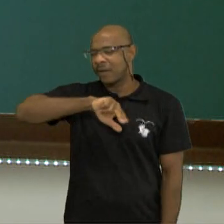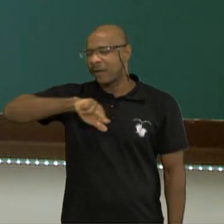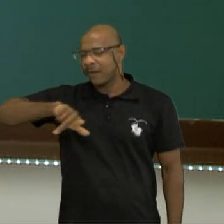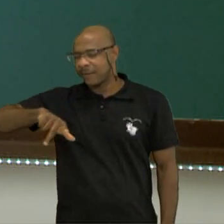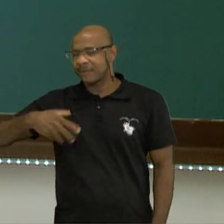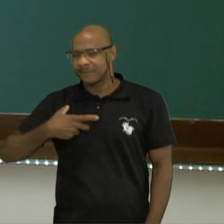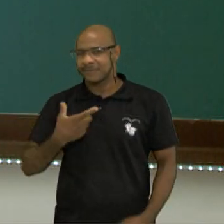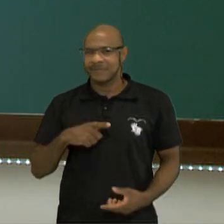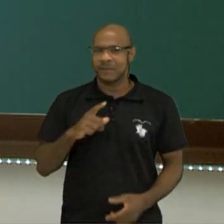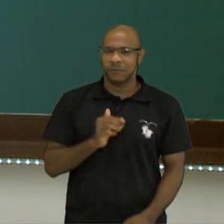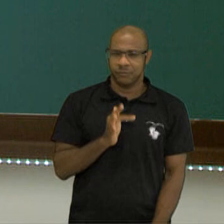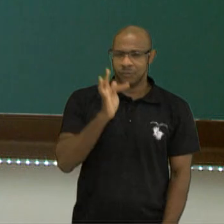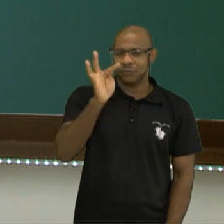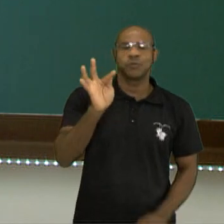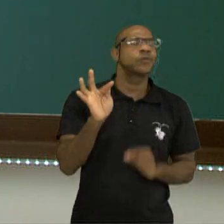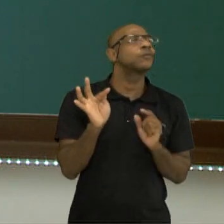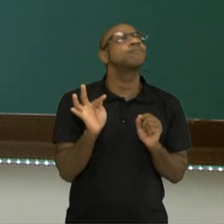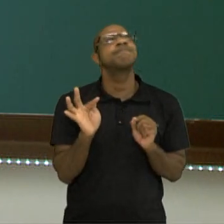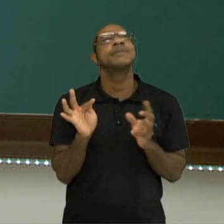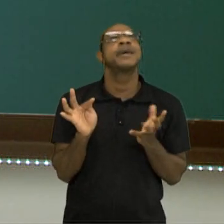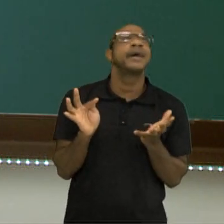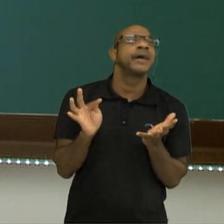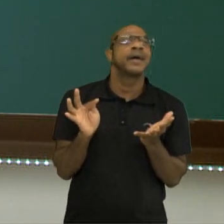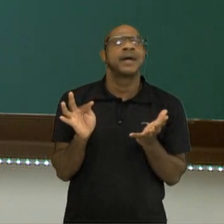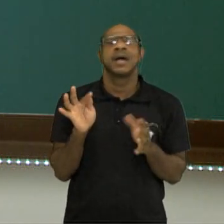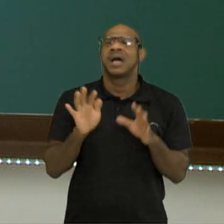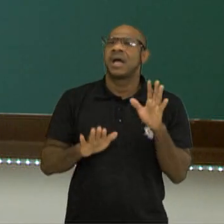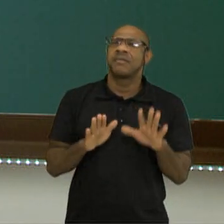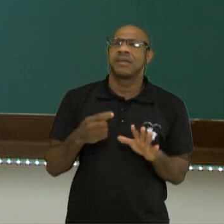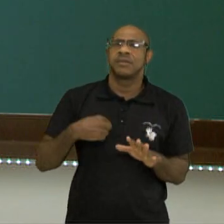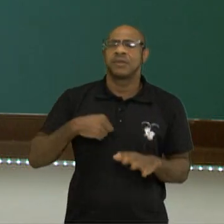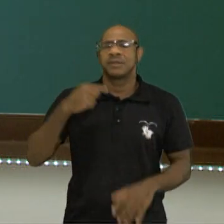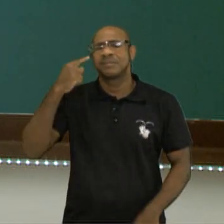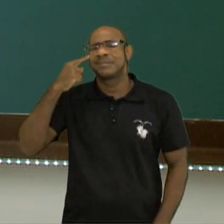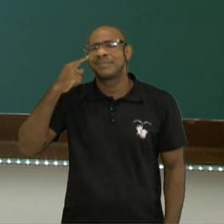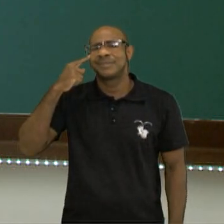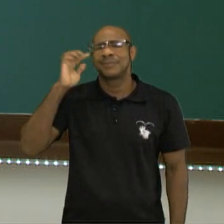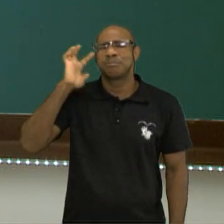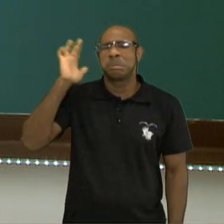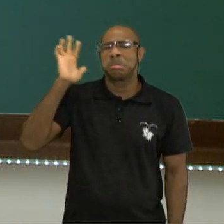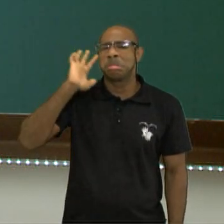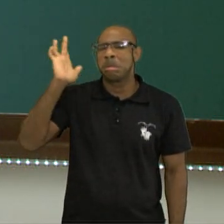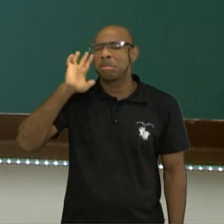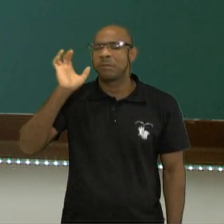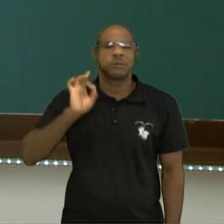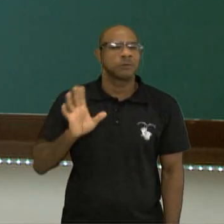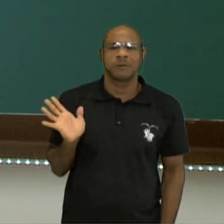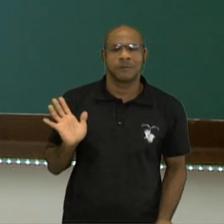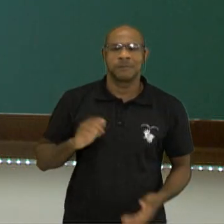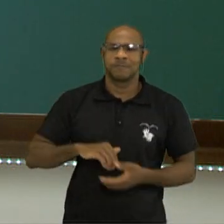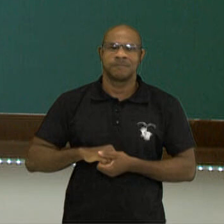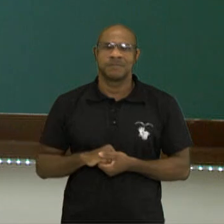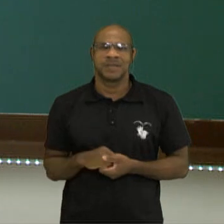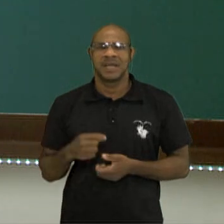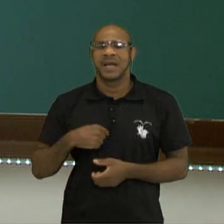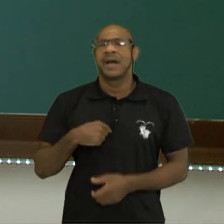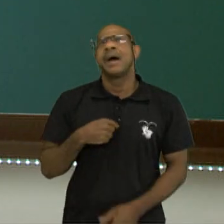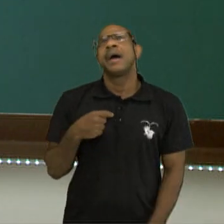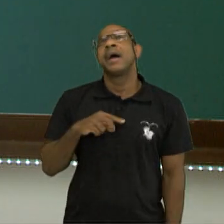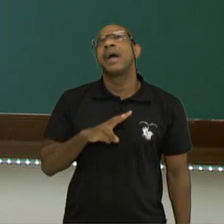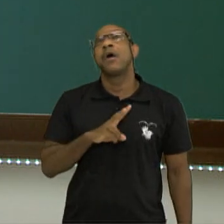aquele futuro, assim, que ele... às vezes só vai vir por previsões, que você pensa, eu